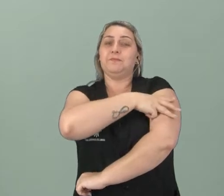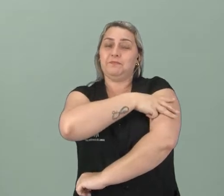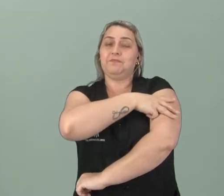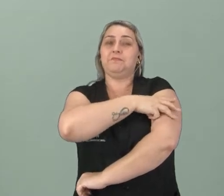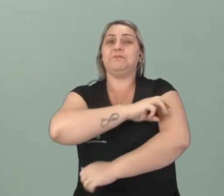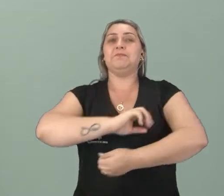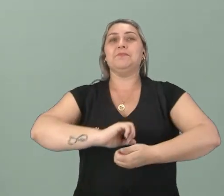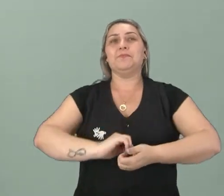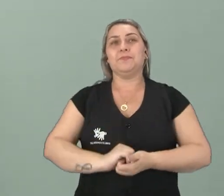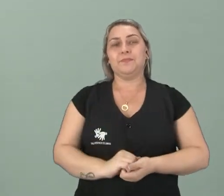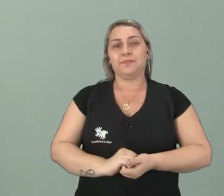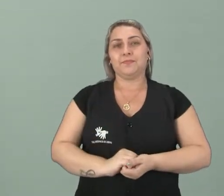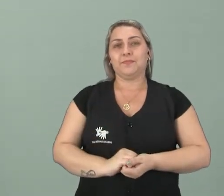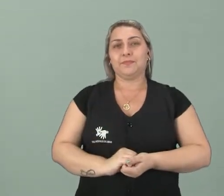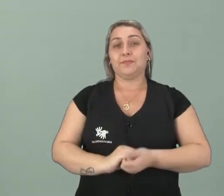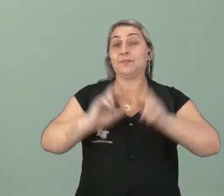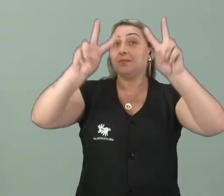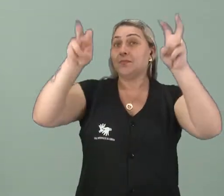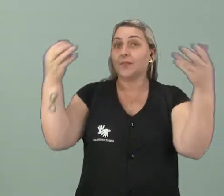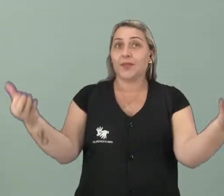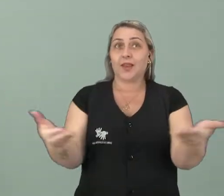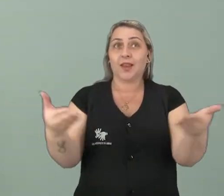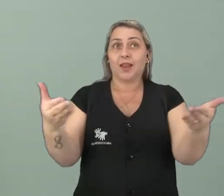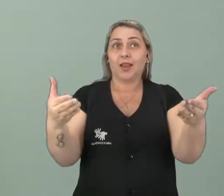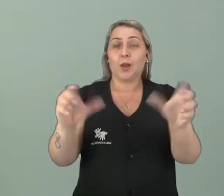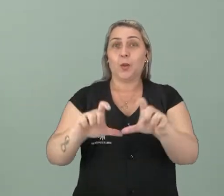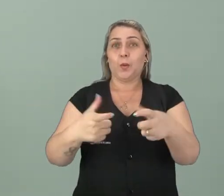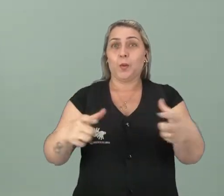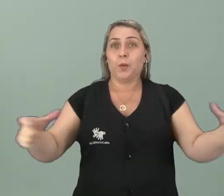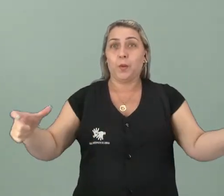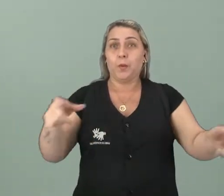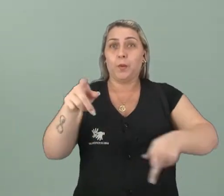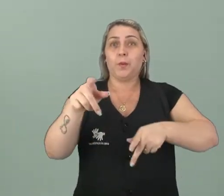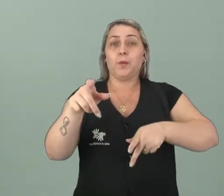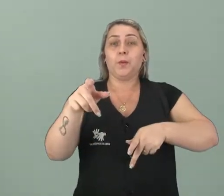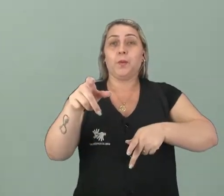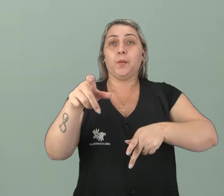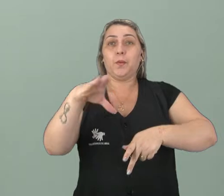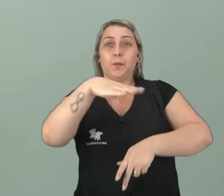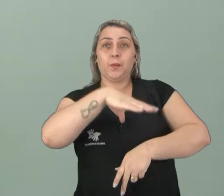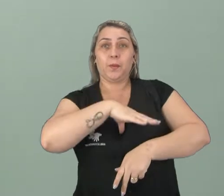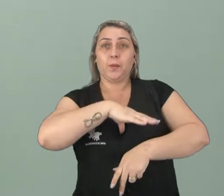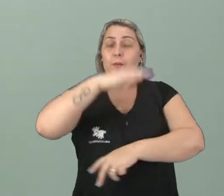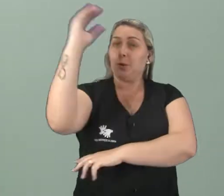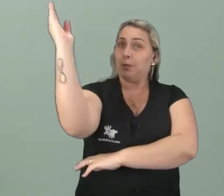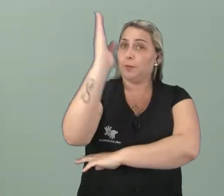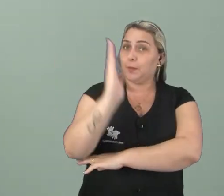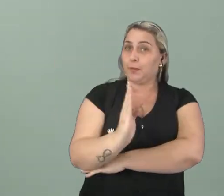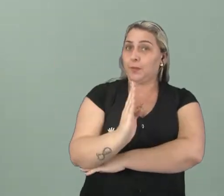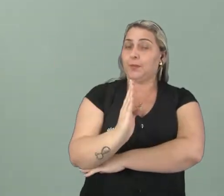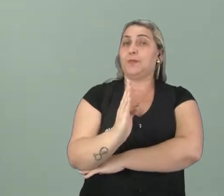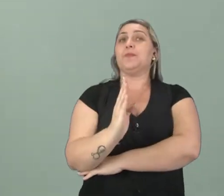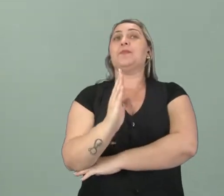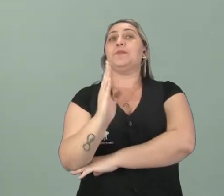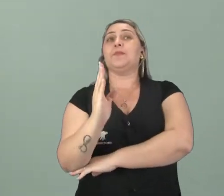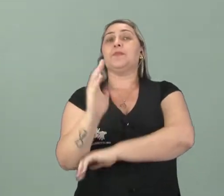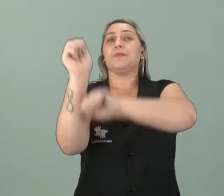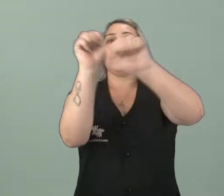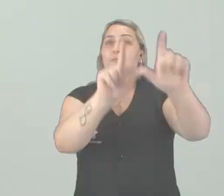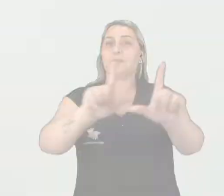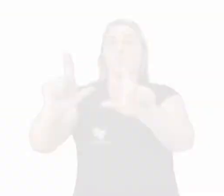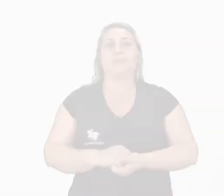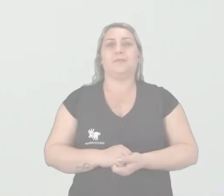do ensino fundamental. E o nosso tema de hoje é urbanização brasileira. Então